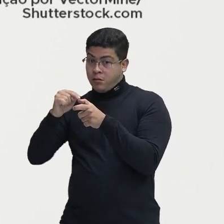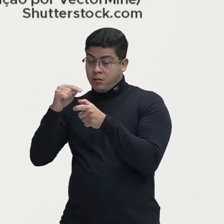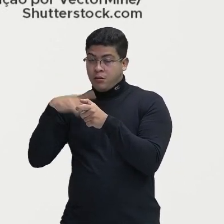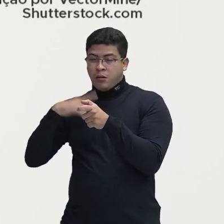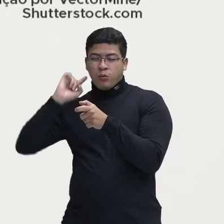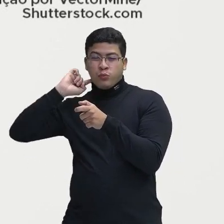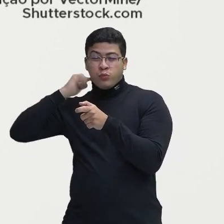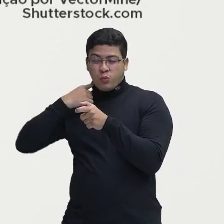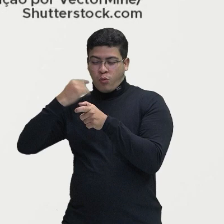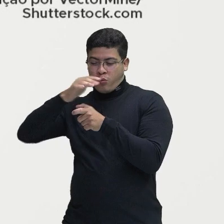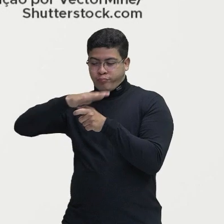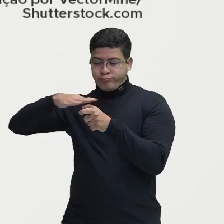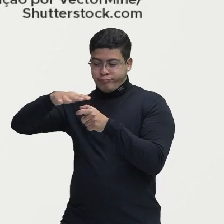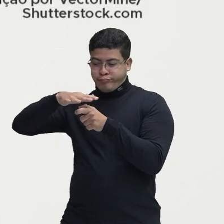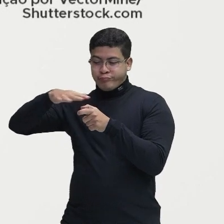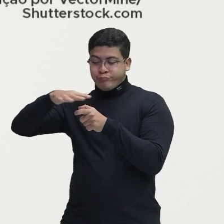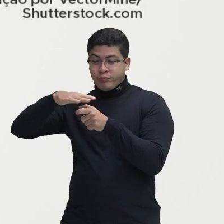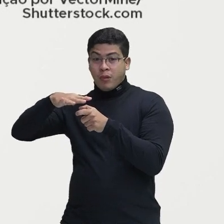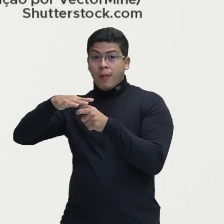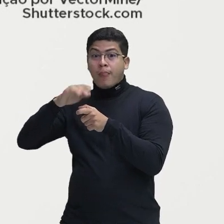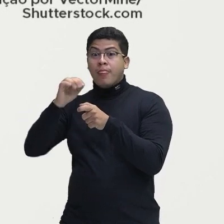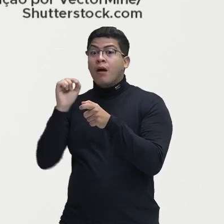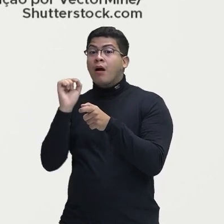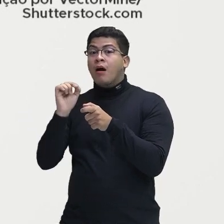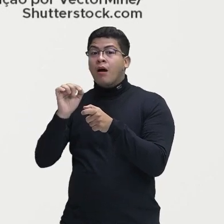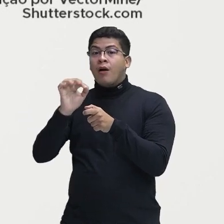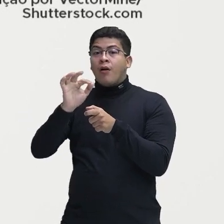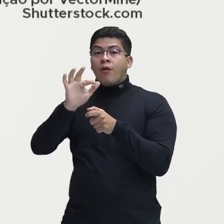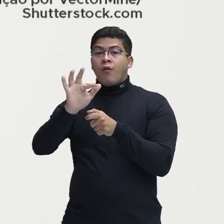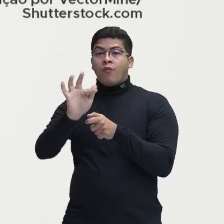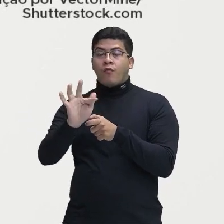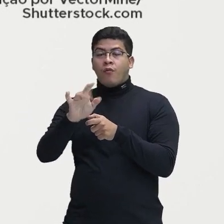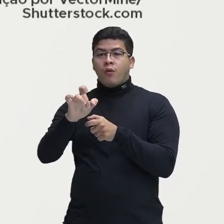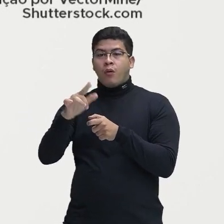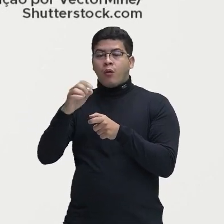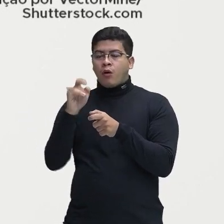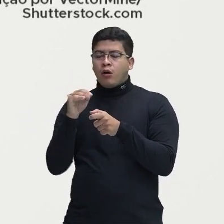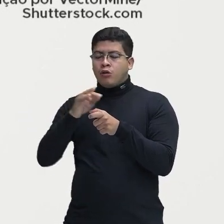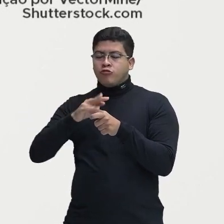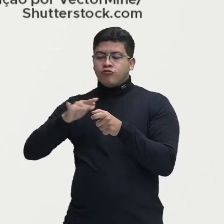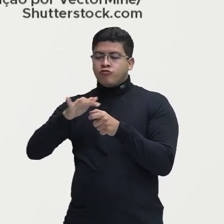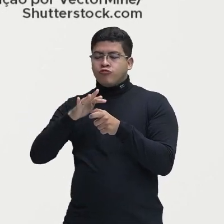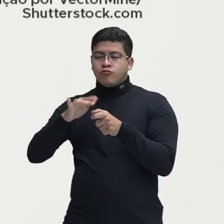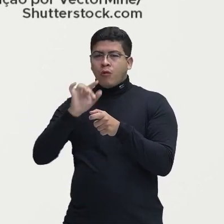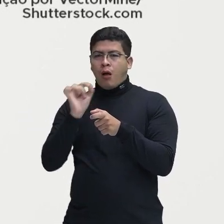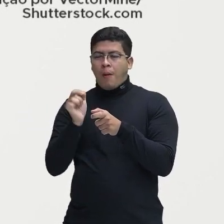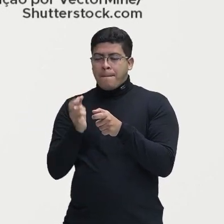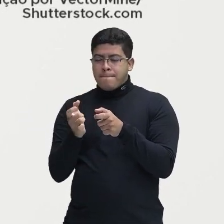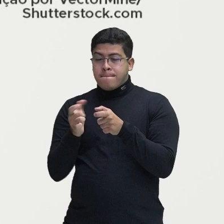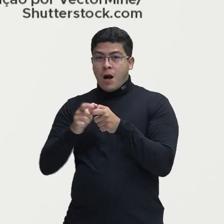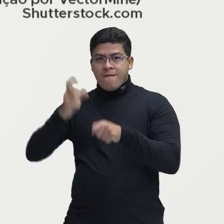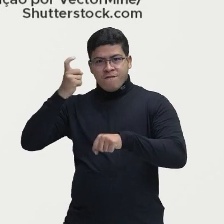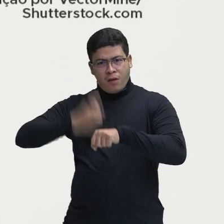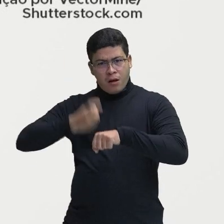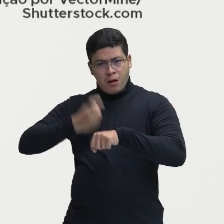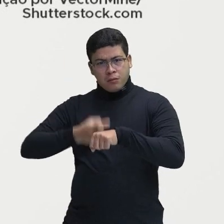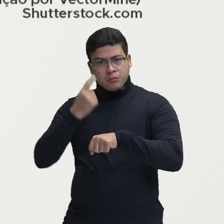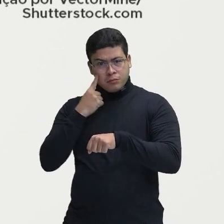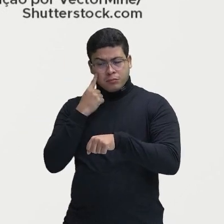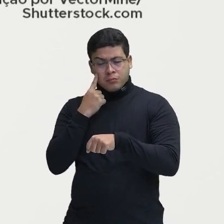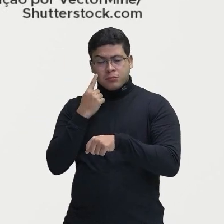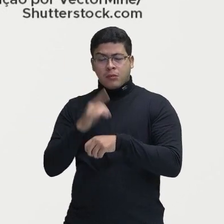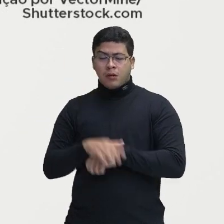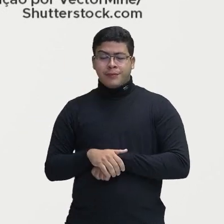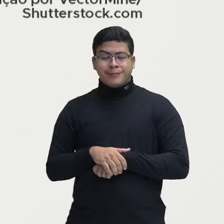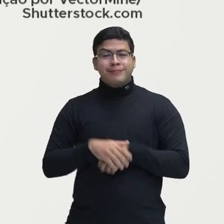na água. E na floculação, a produção efetiva de flocos, como o próprio nome diz. Então,